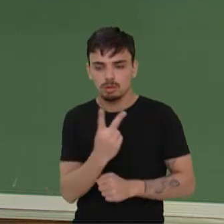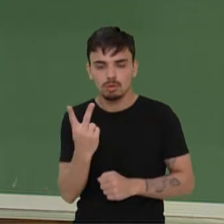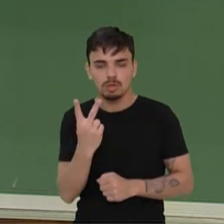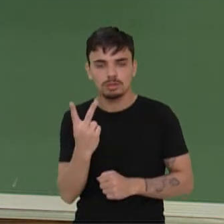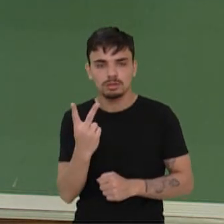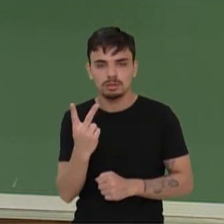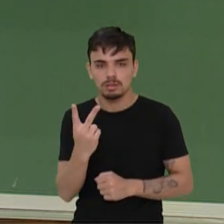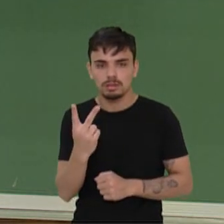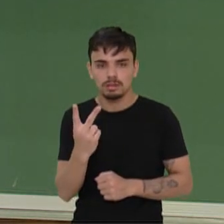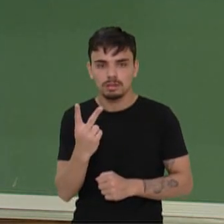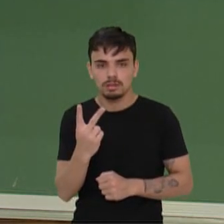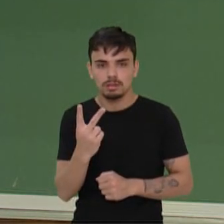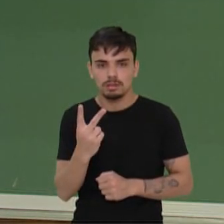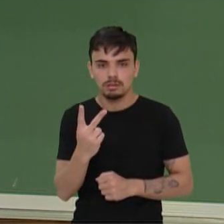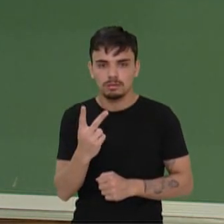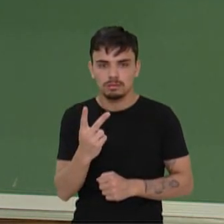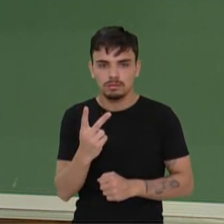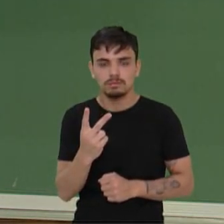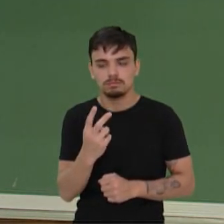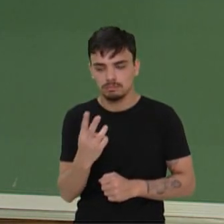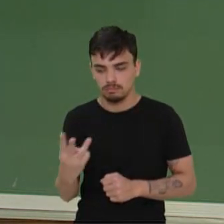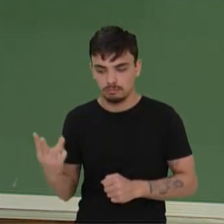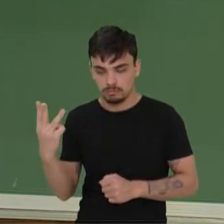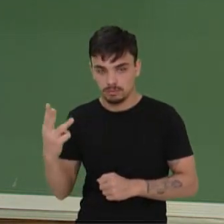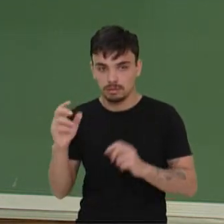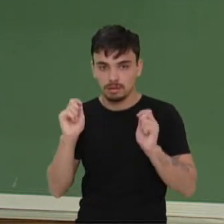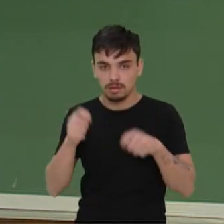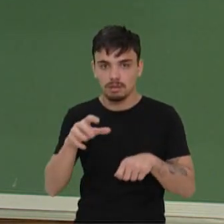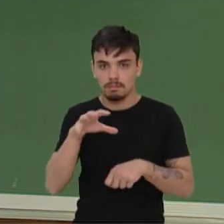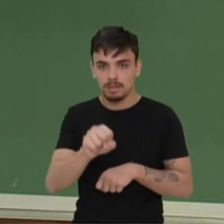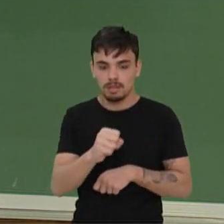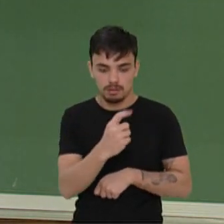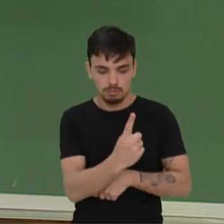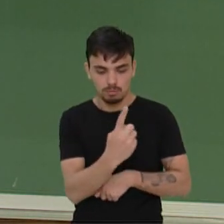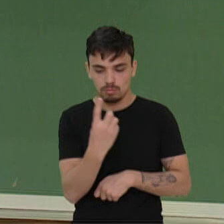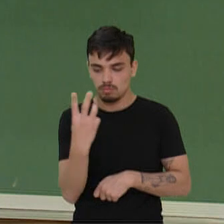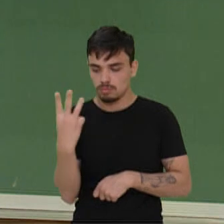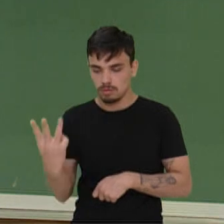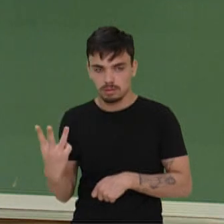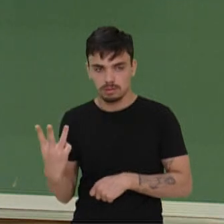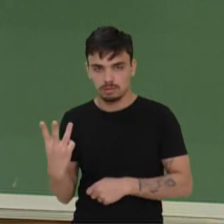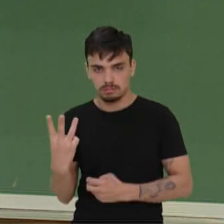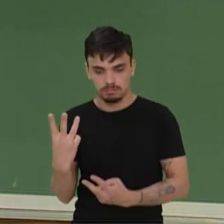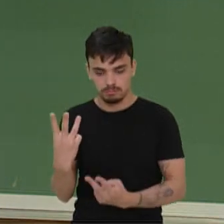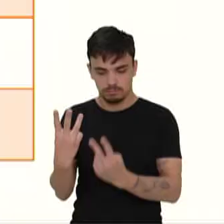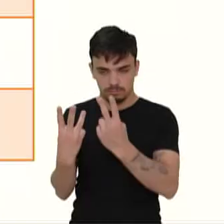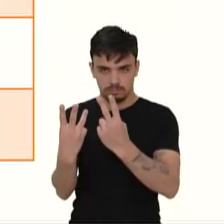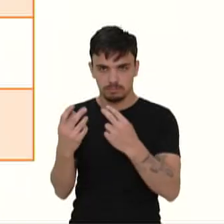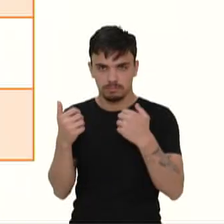E quem é o simétrico do 1 em relação ao 2? O 3. Então eu posso pegar o 1 e o 3. Tá lá, 1 e o 3.